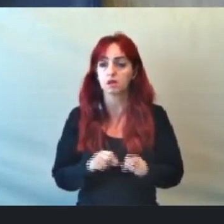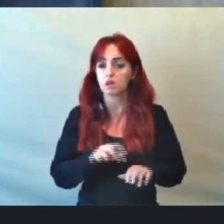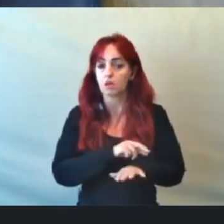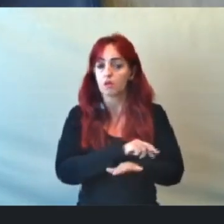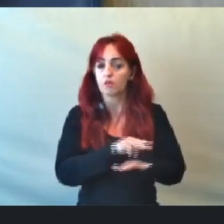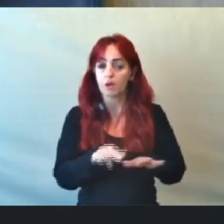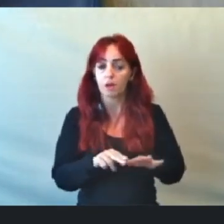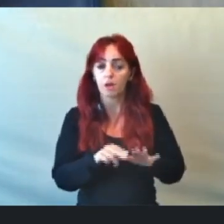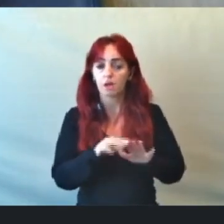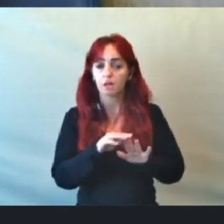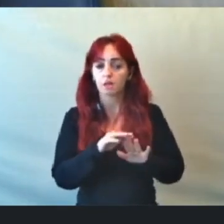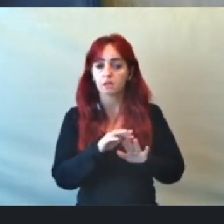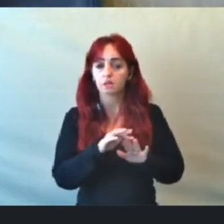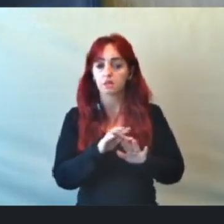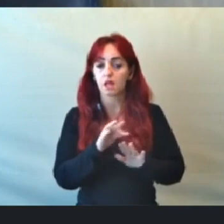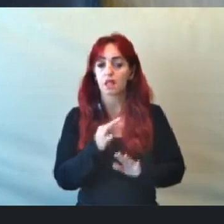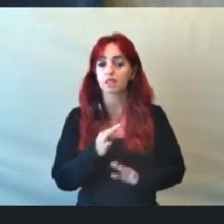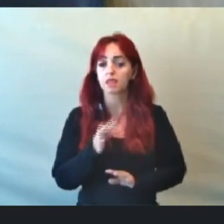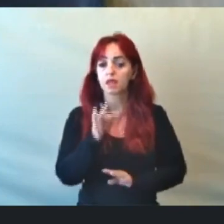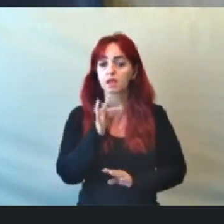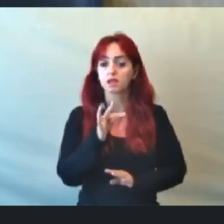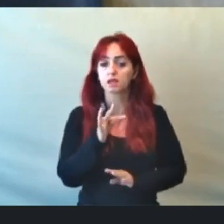bacia,